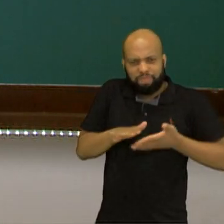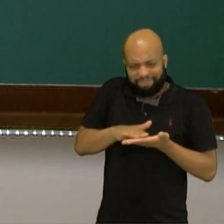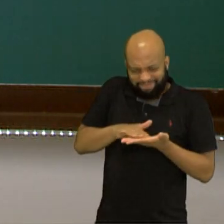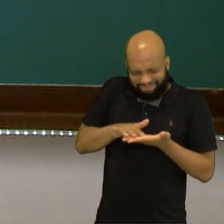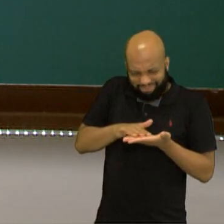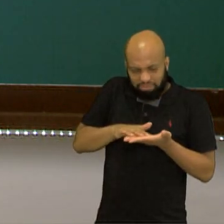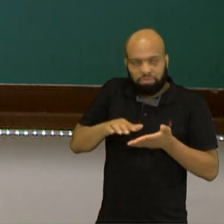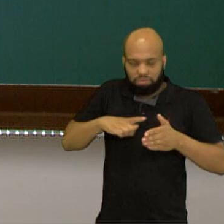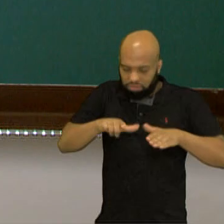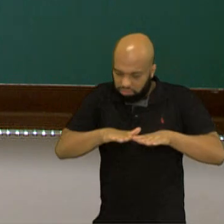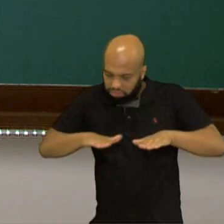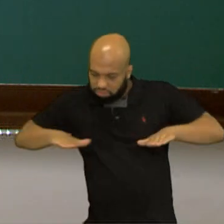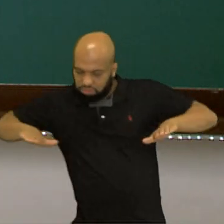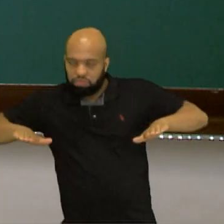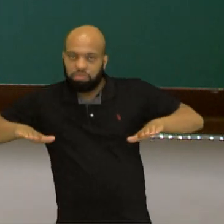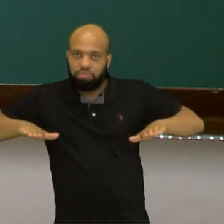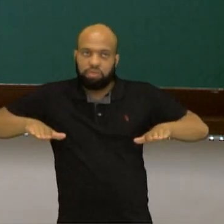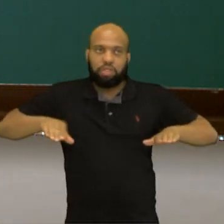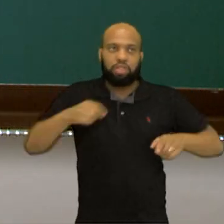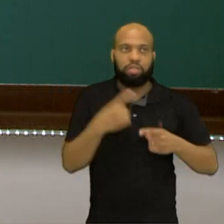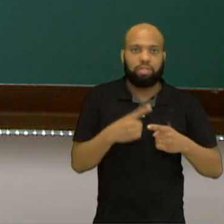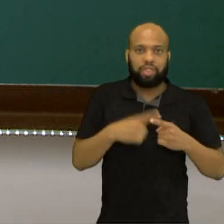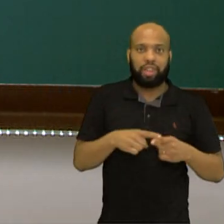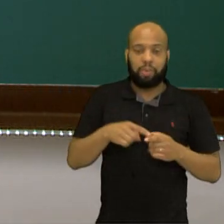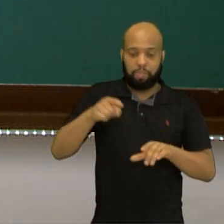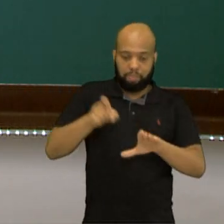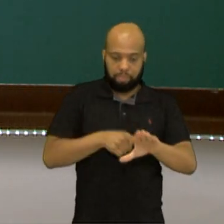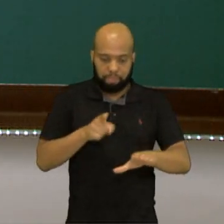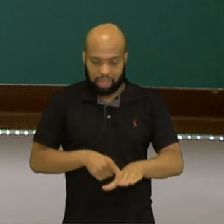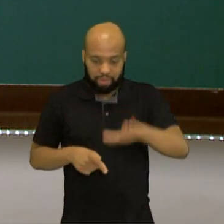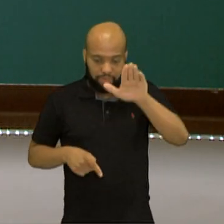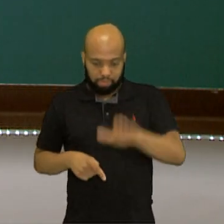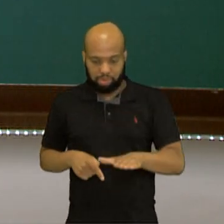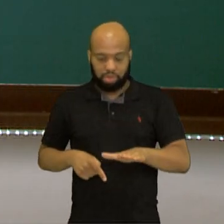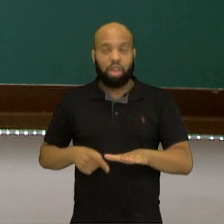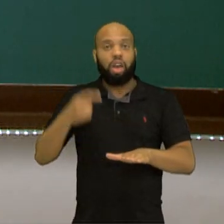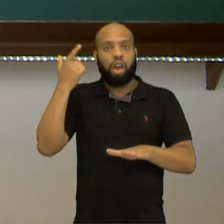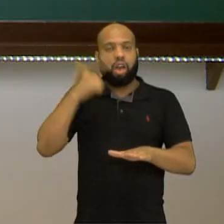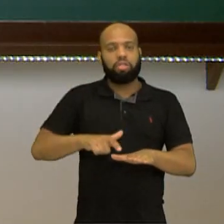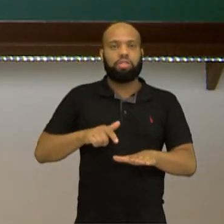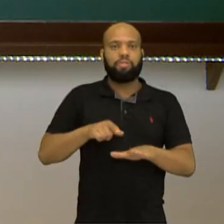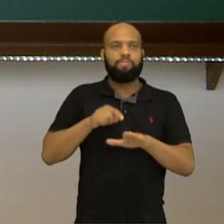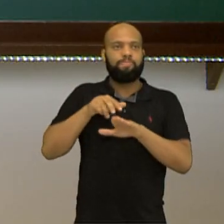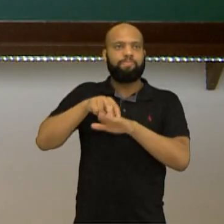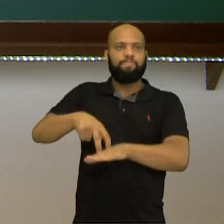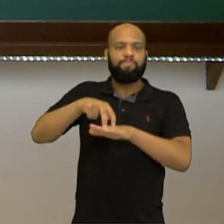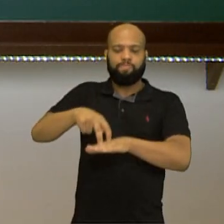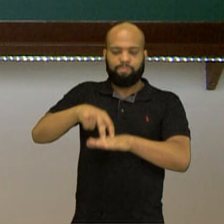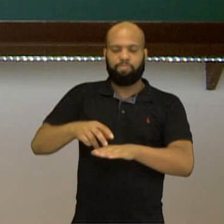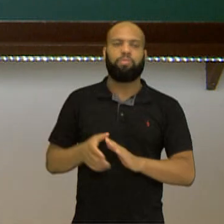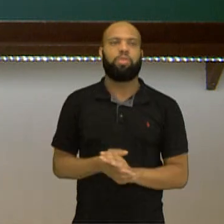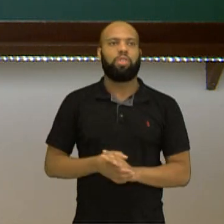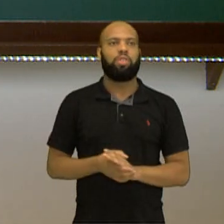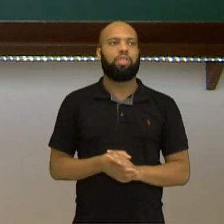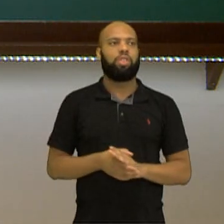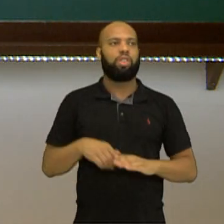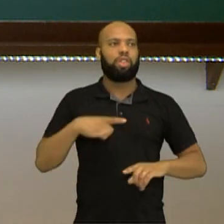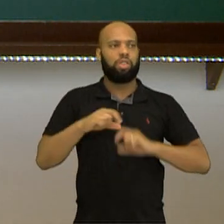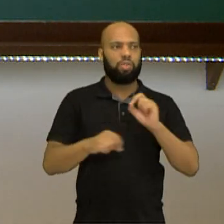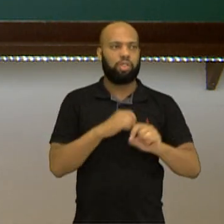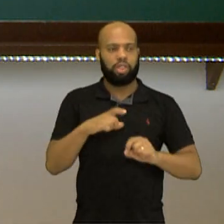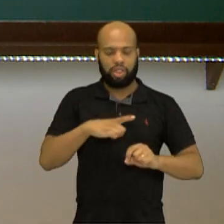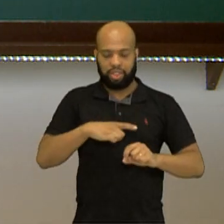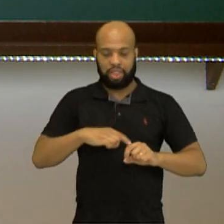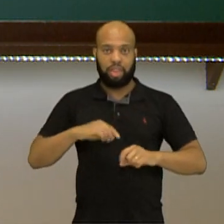cima, né, que permite o atrito com o pé usado para realizar manobras. Então, é uma lixa em que ela vai em